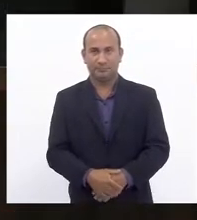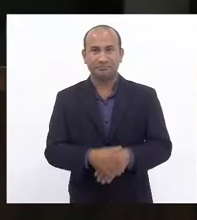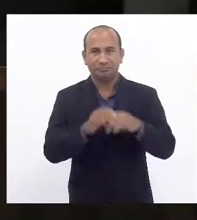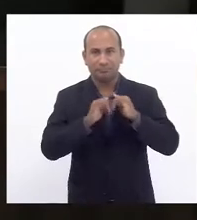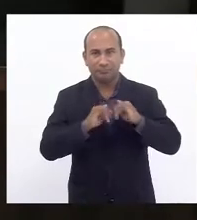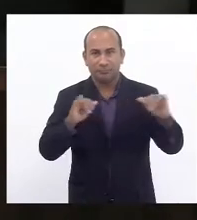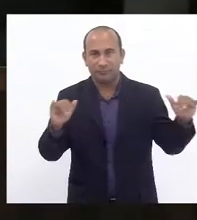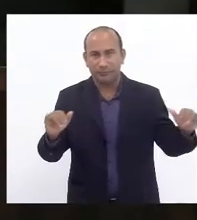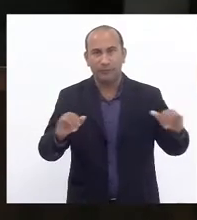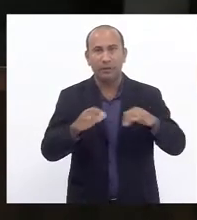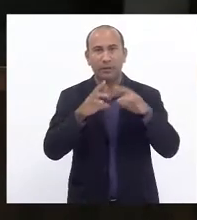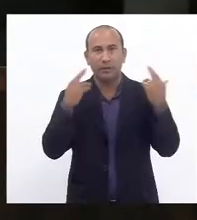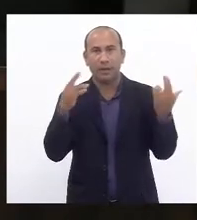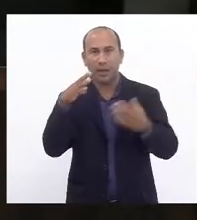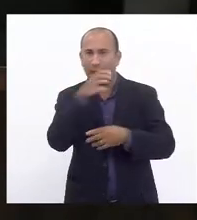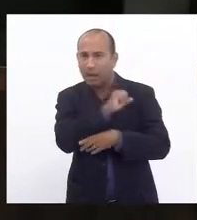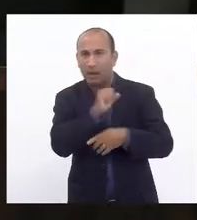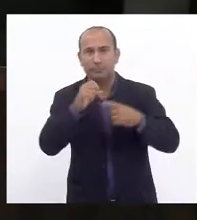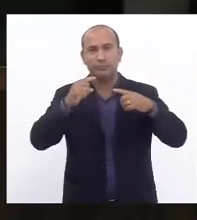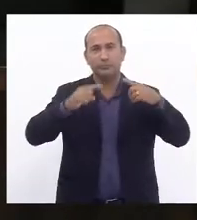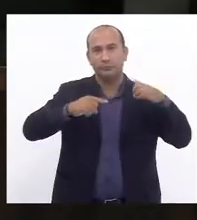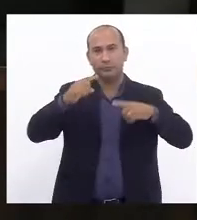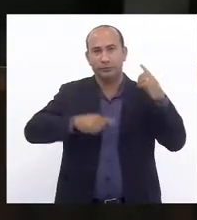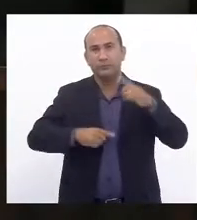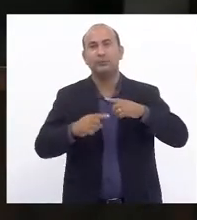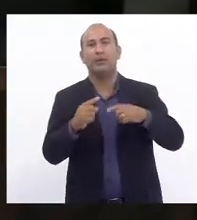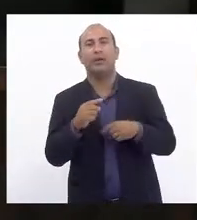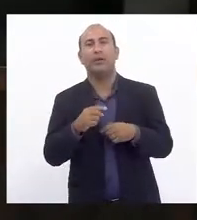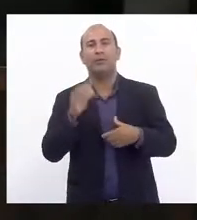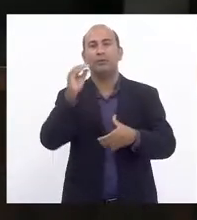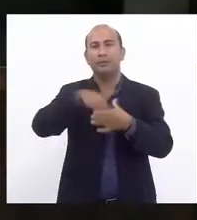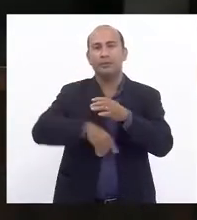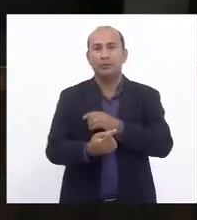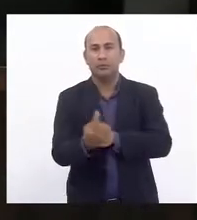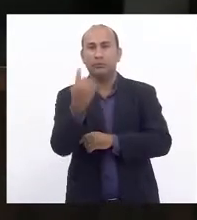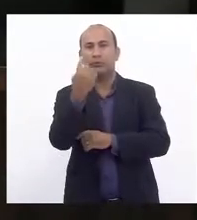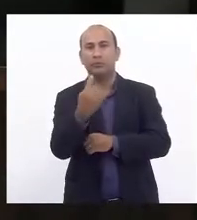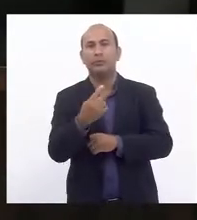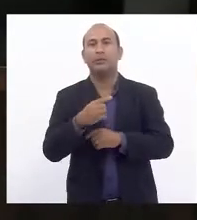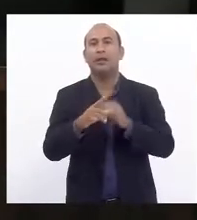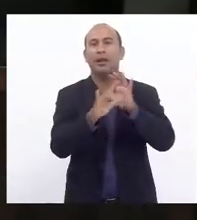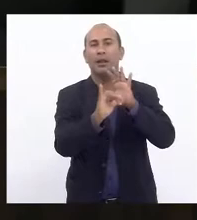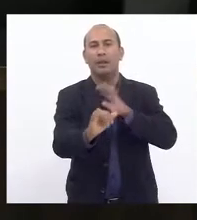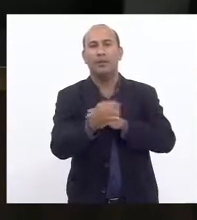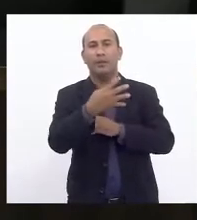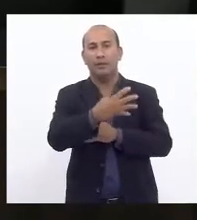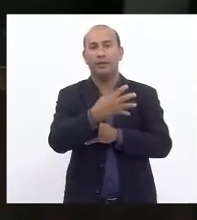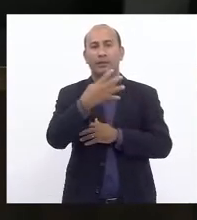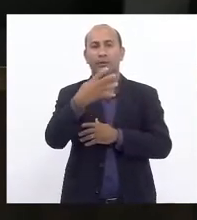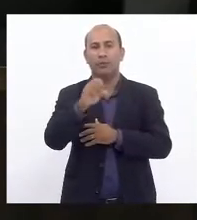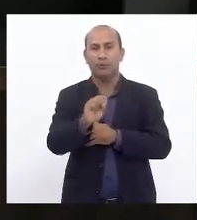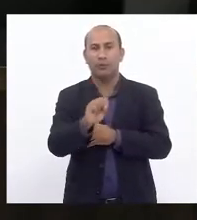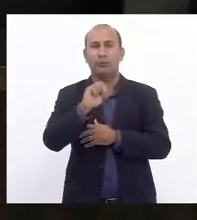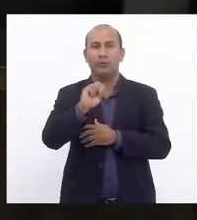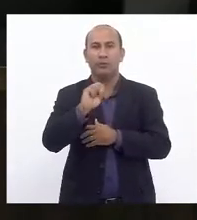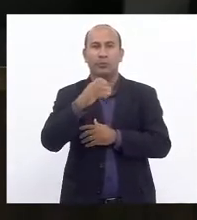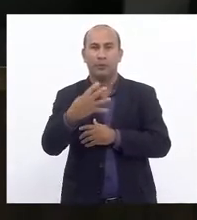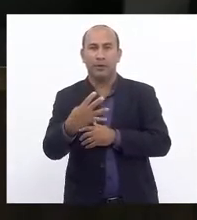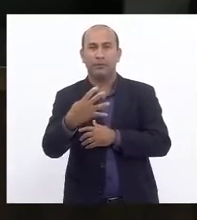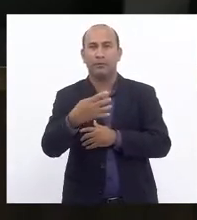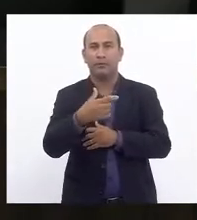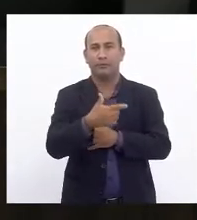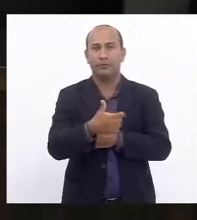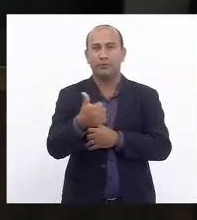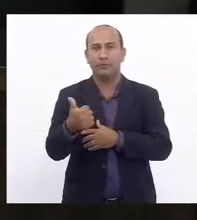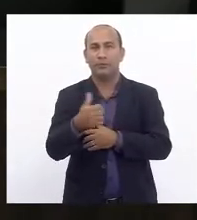Anuncio, em regime de urgência, em votação, em discussão única, projeto de lei número 4884 de 21